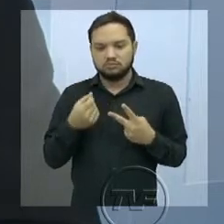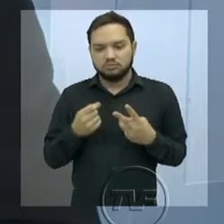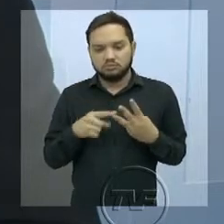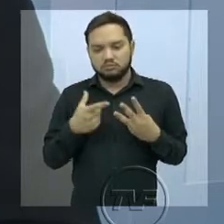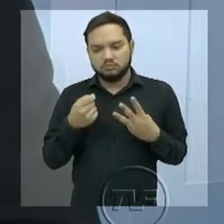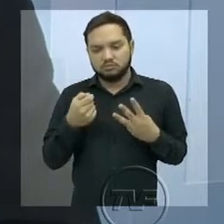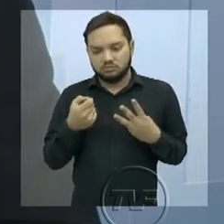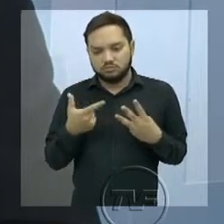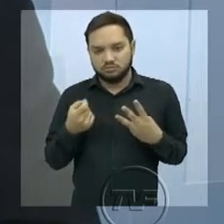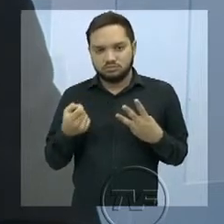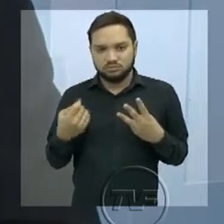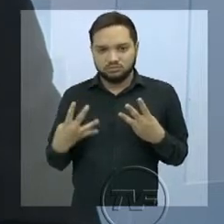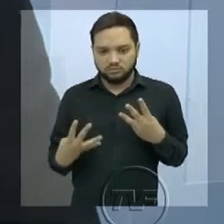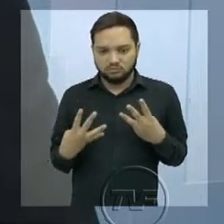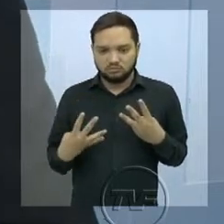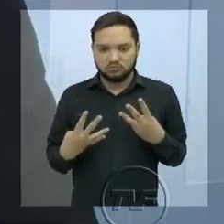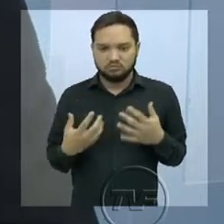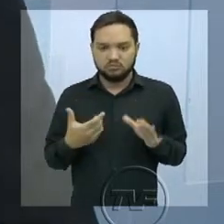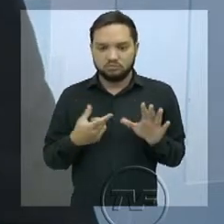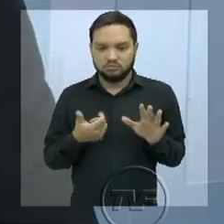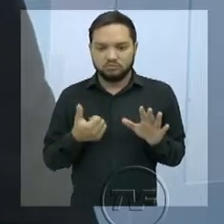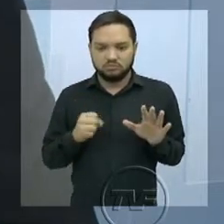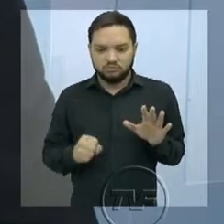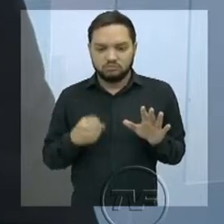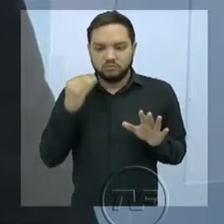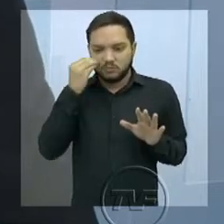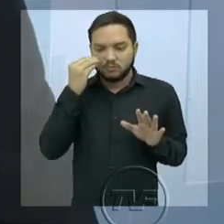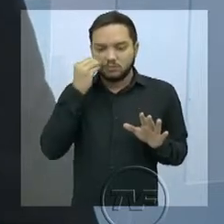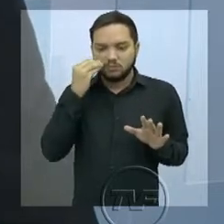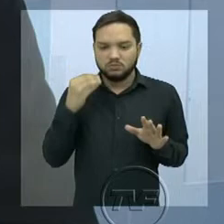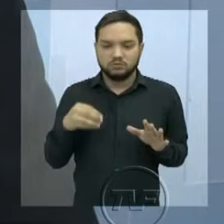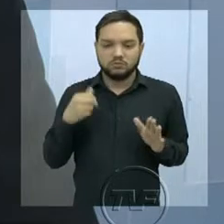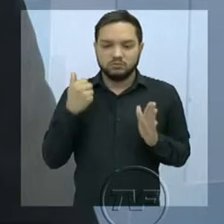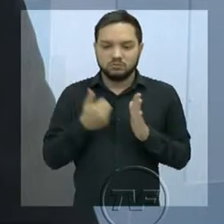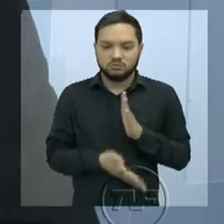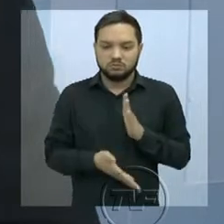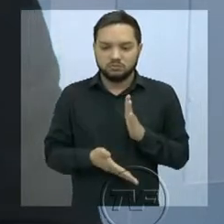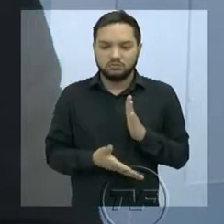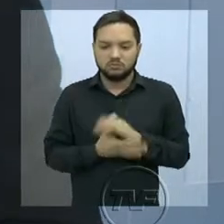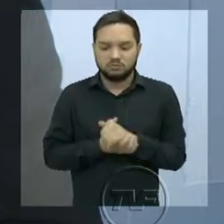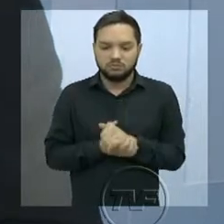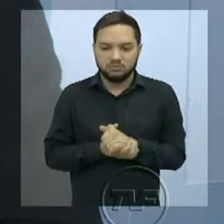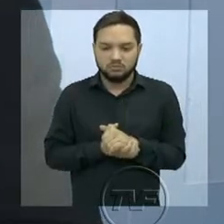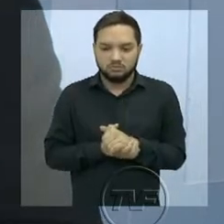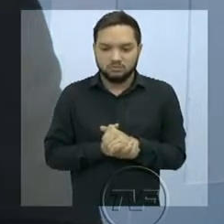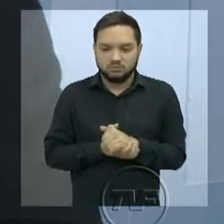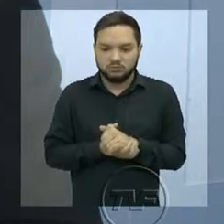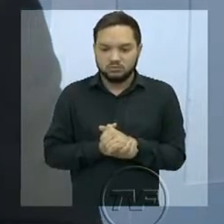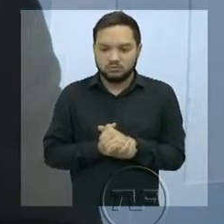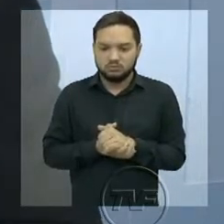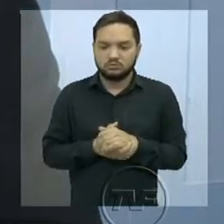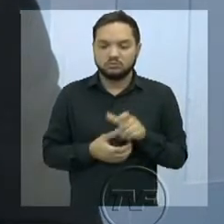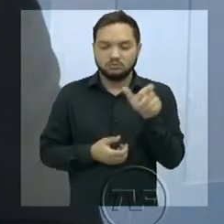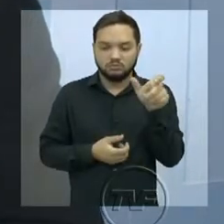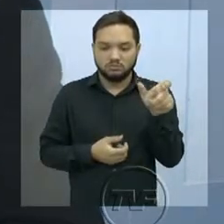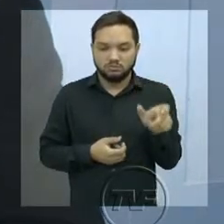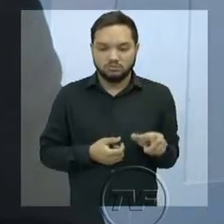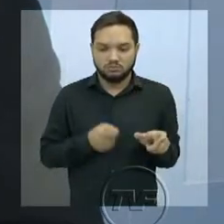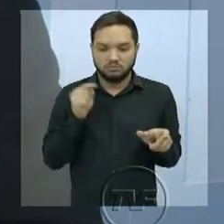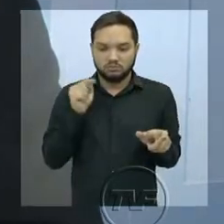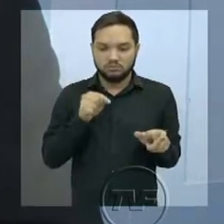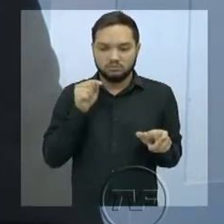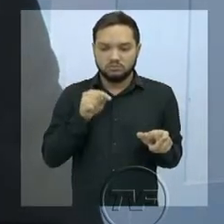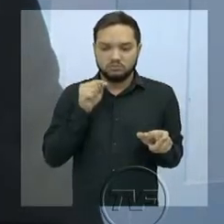2010, 2014. Em 2018, na 5ª tentativa dele, não teve êxito. Você tem a figura do